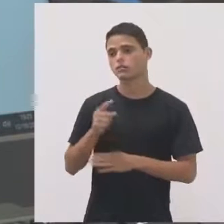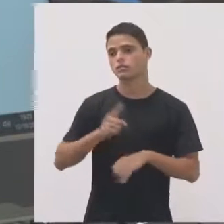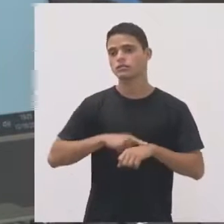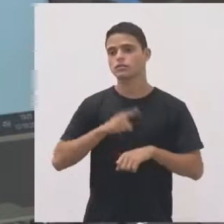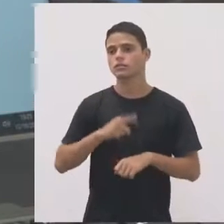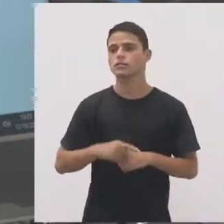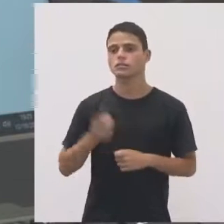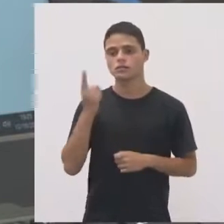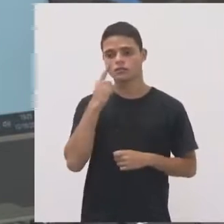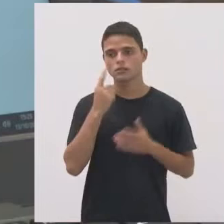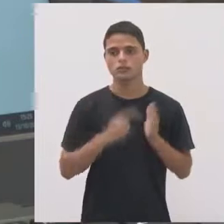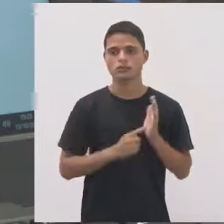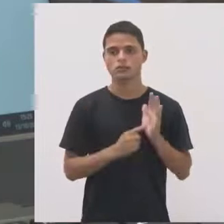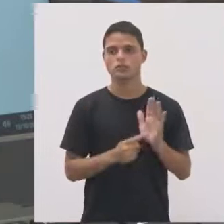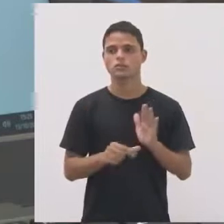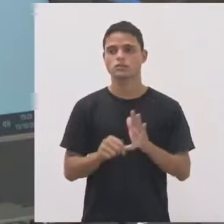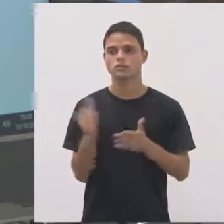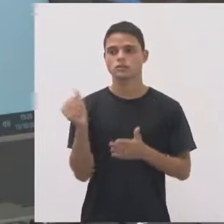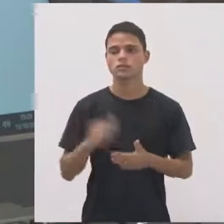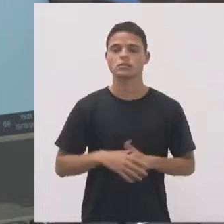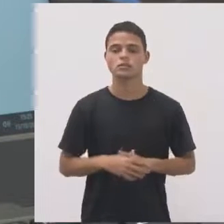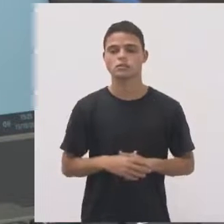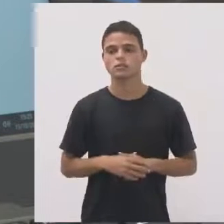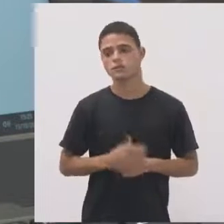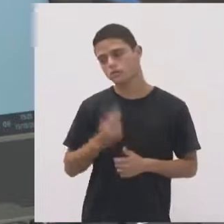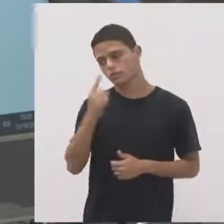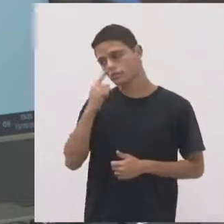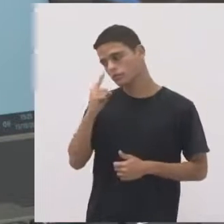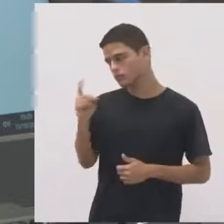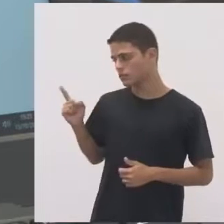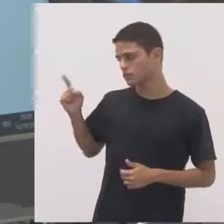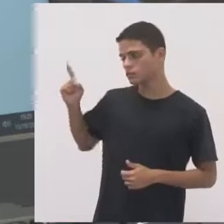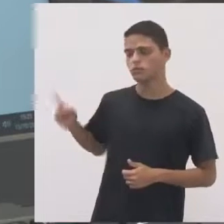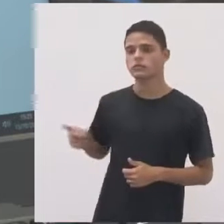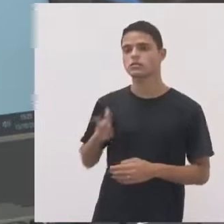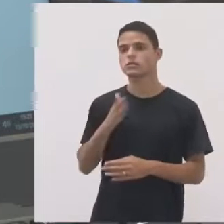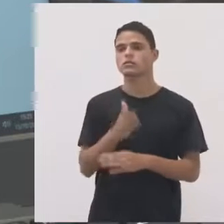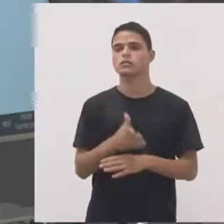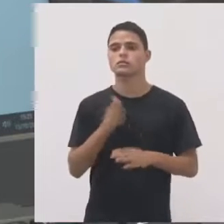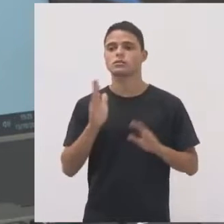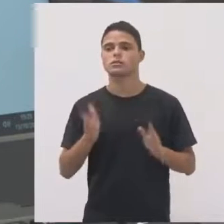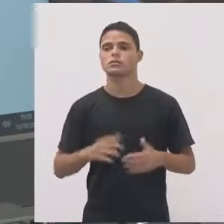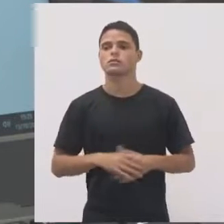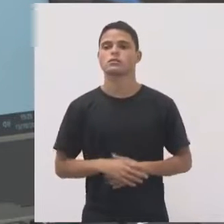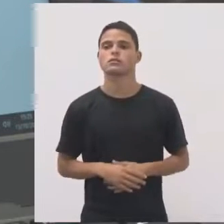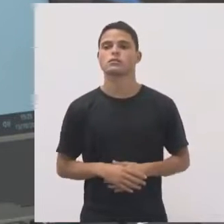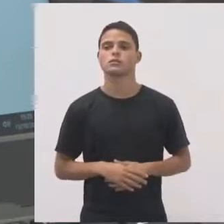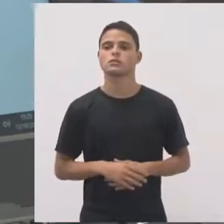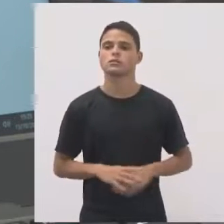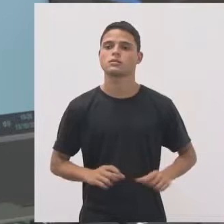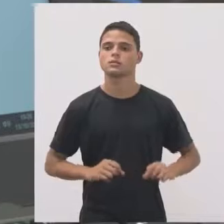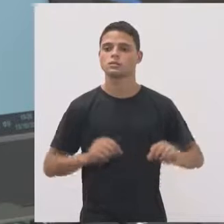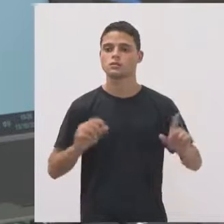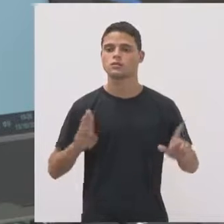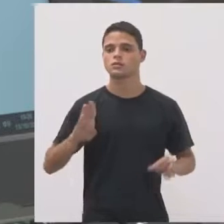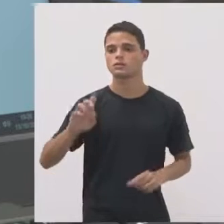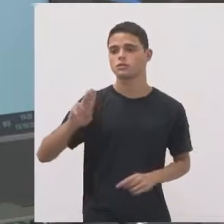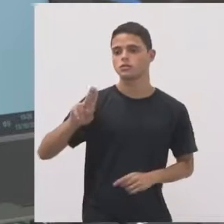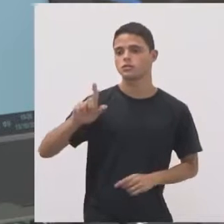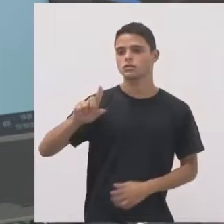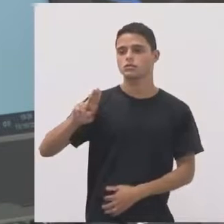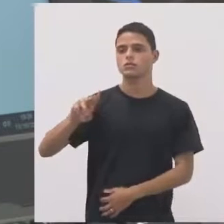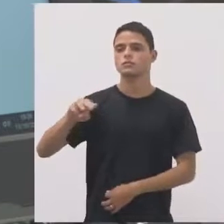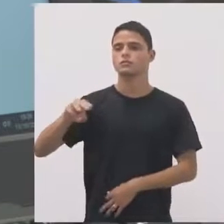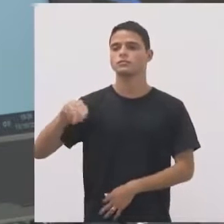legal, vamos mostrar a primeira tela. Vocês viram aqui ao vivo comigo que ele já entrou na tela do Blue Monitor, que é uma coisa importante. O que é isso